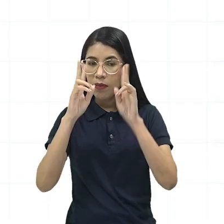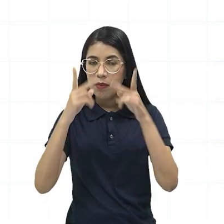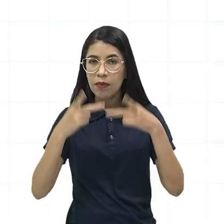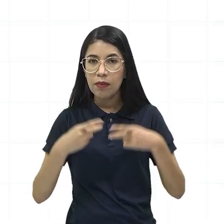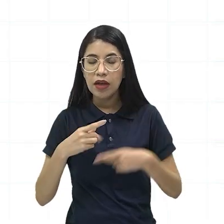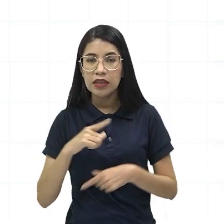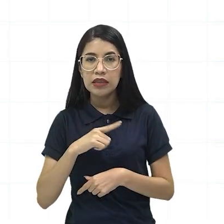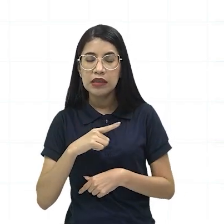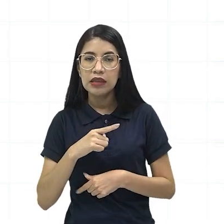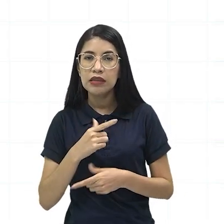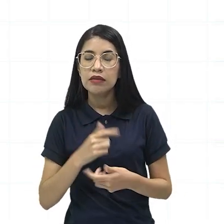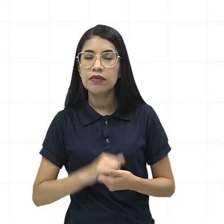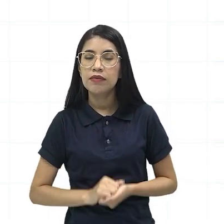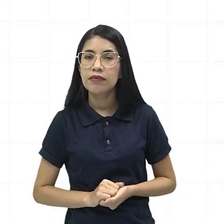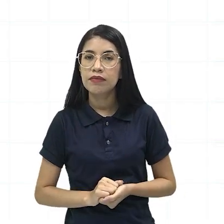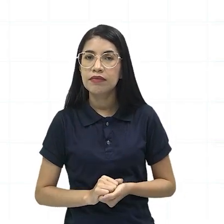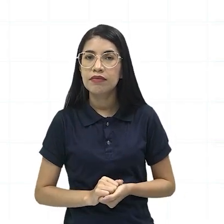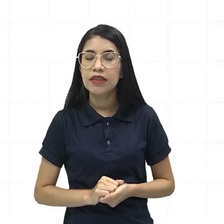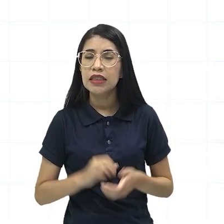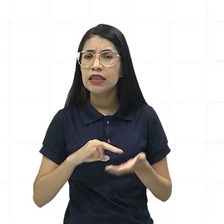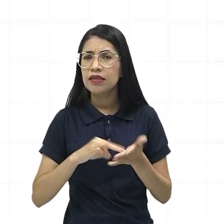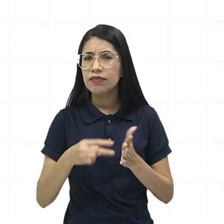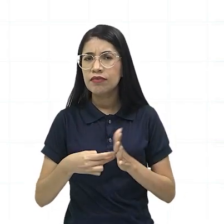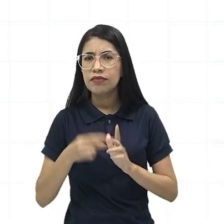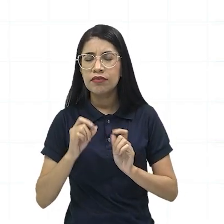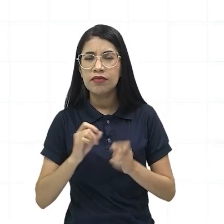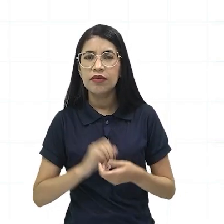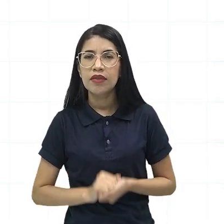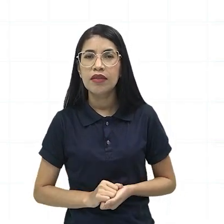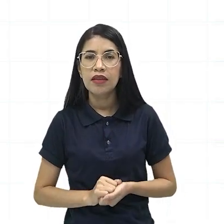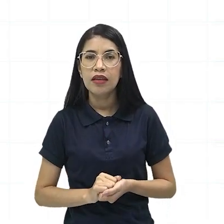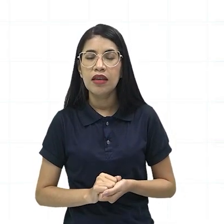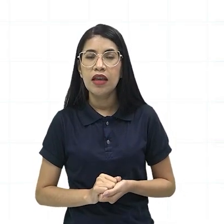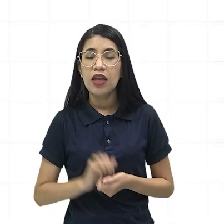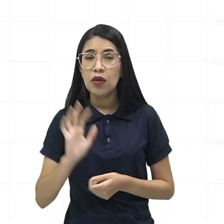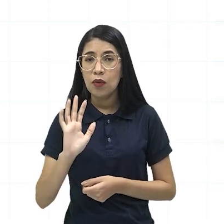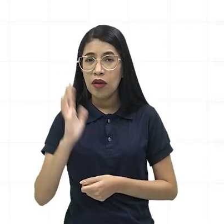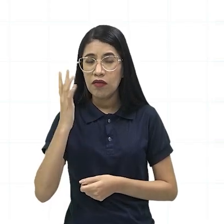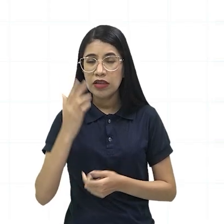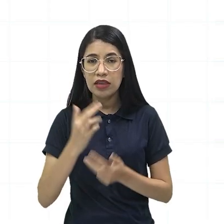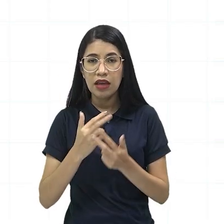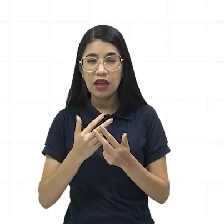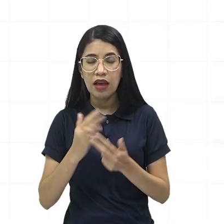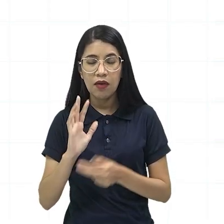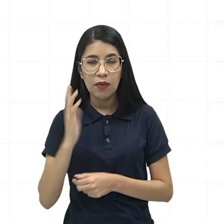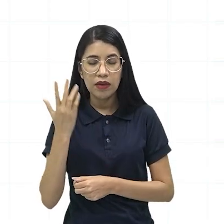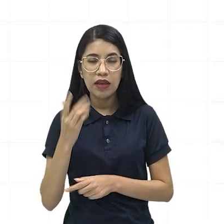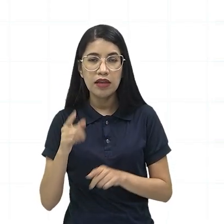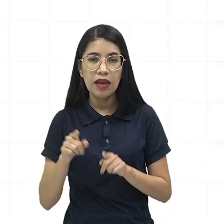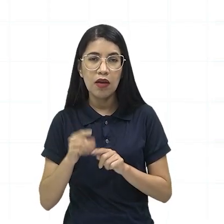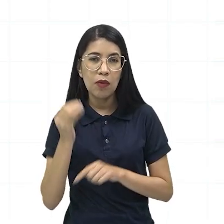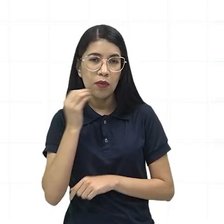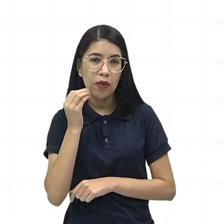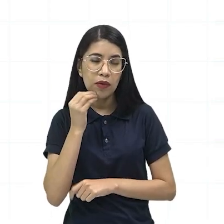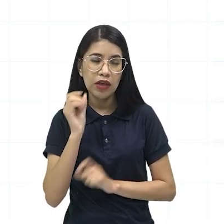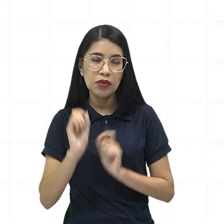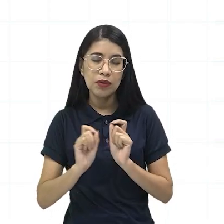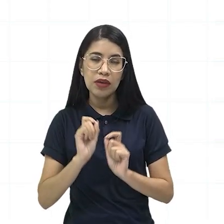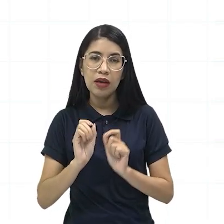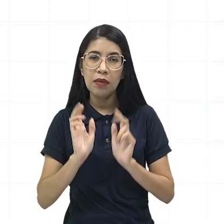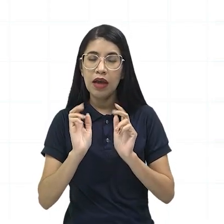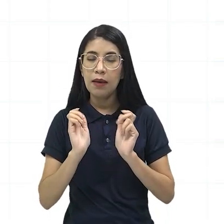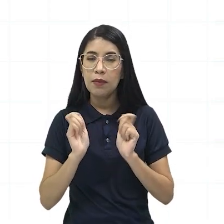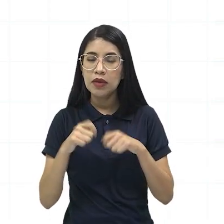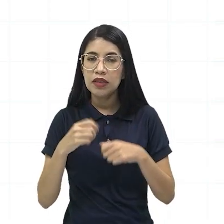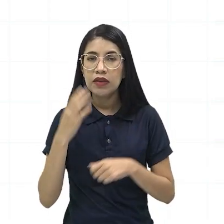ele quer dizer com isso? Ele está querendo dizer que nós temos que tomar esses eventos como uma oportunidade para entender que nós precisamos lidar